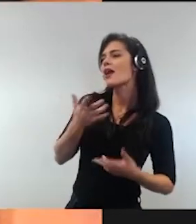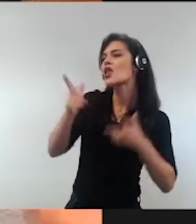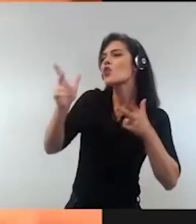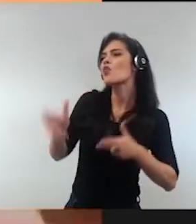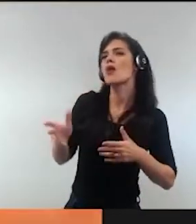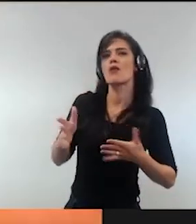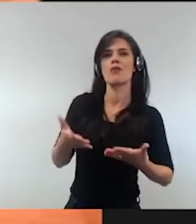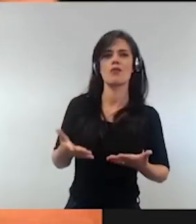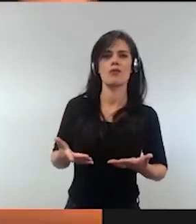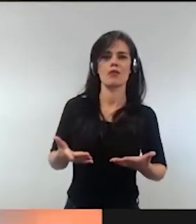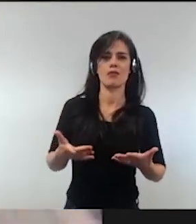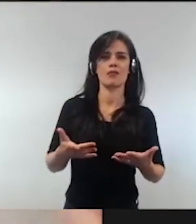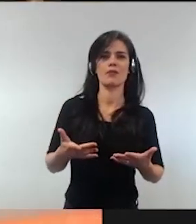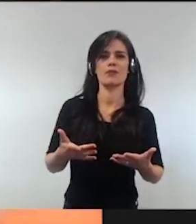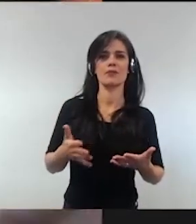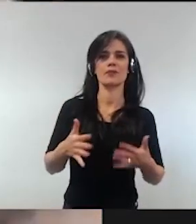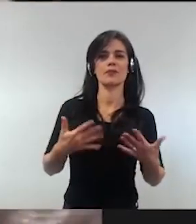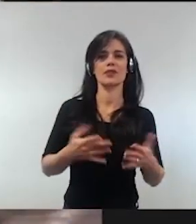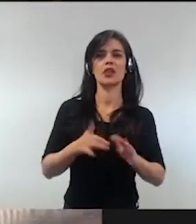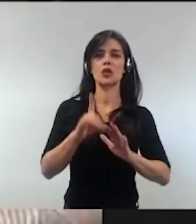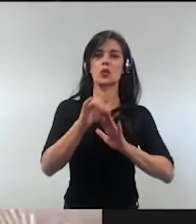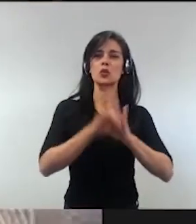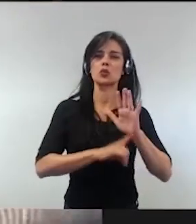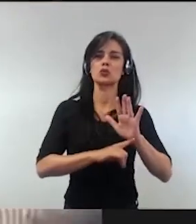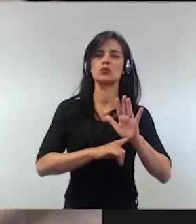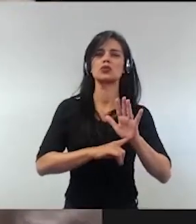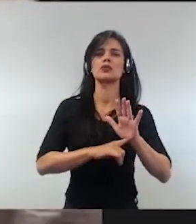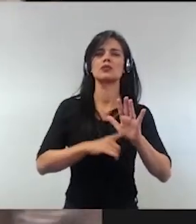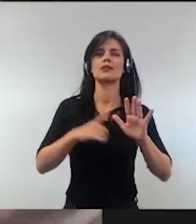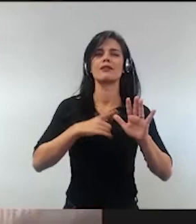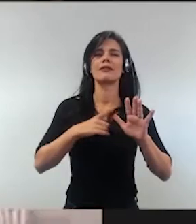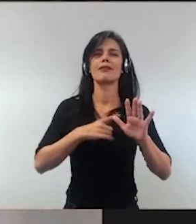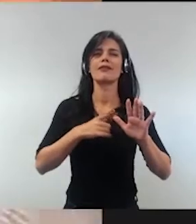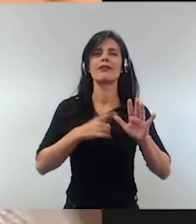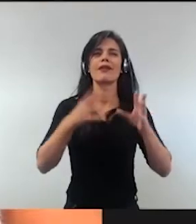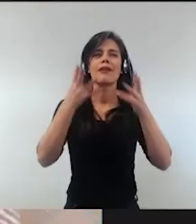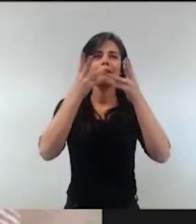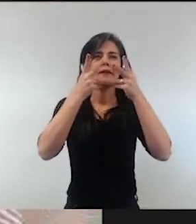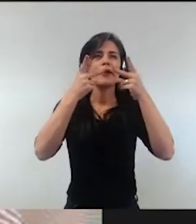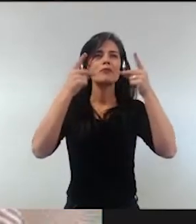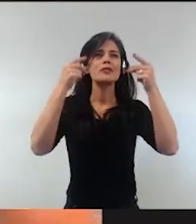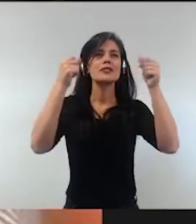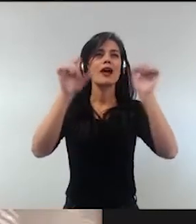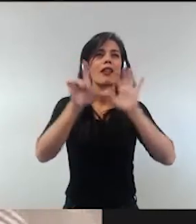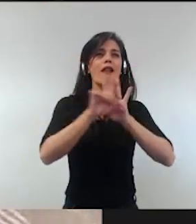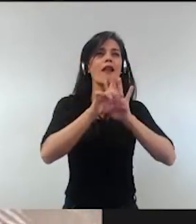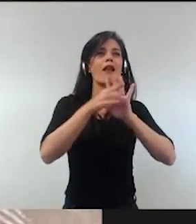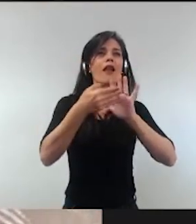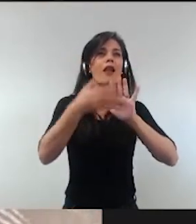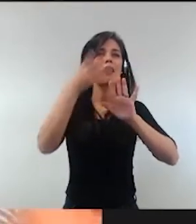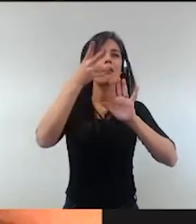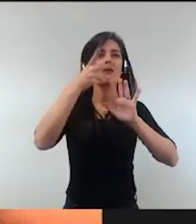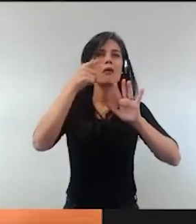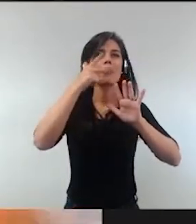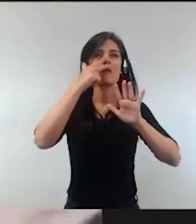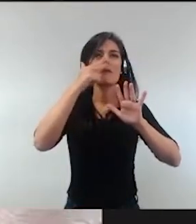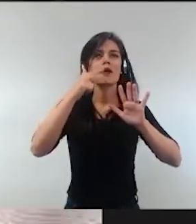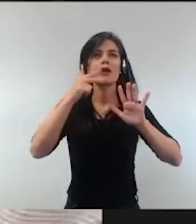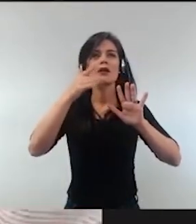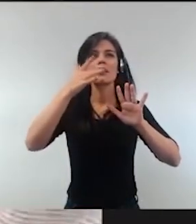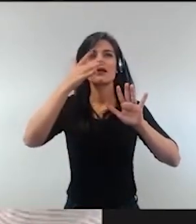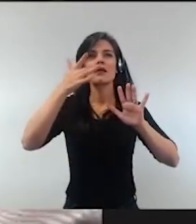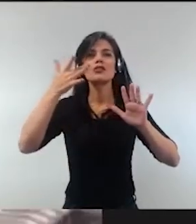o direito que, normalmente exilado na abstração da lei, acaba sendo confiscado